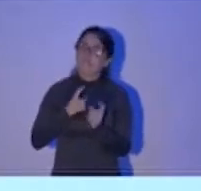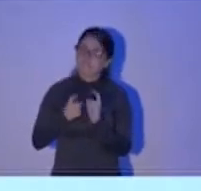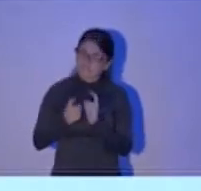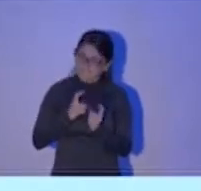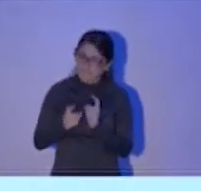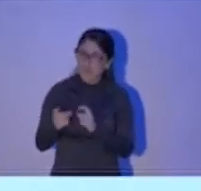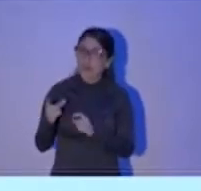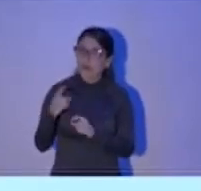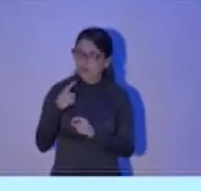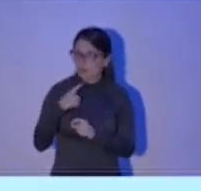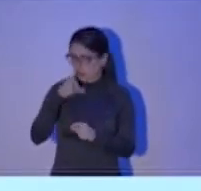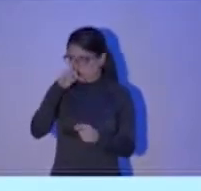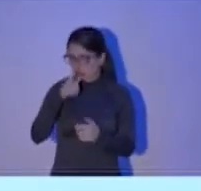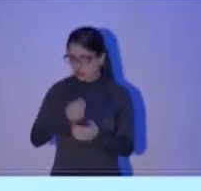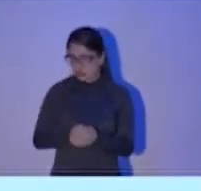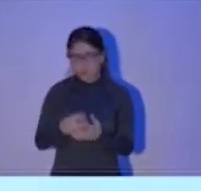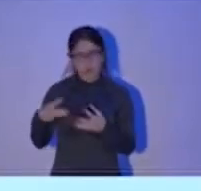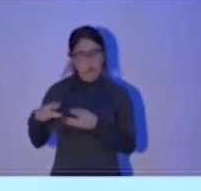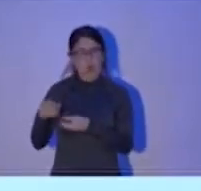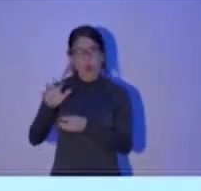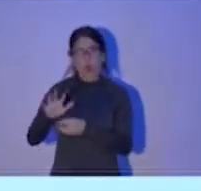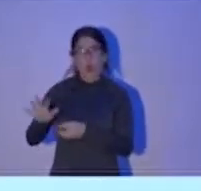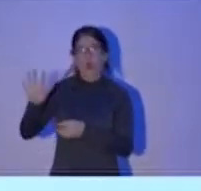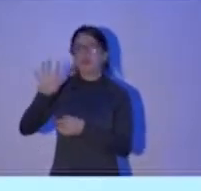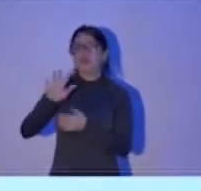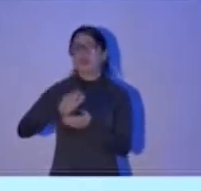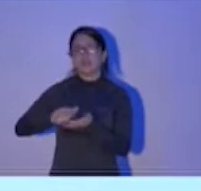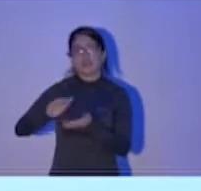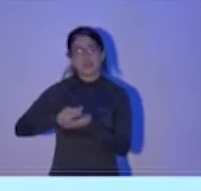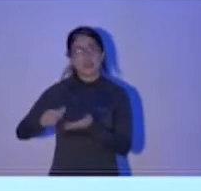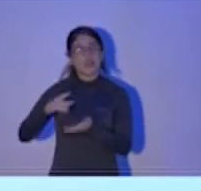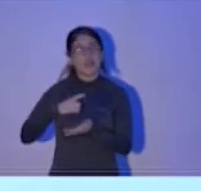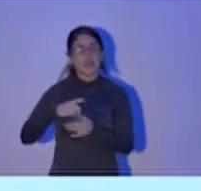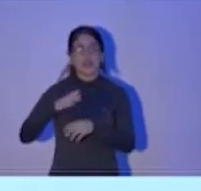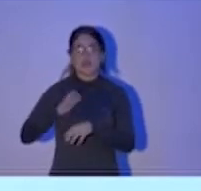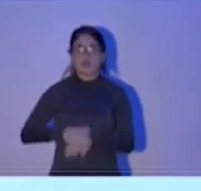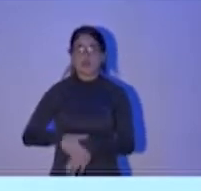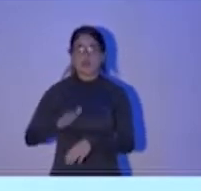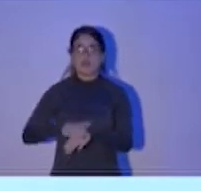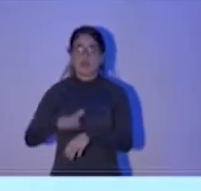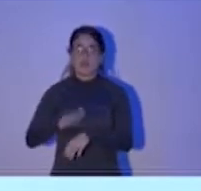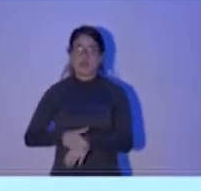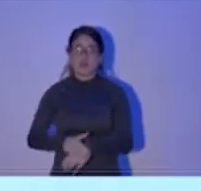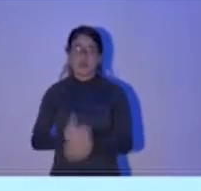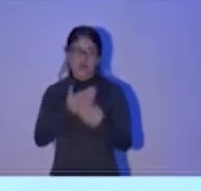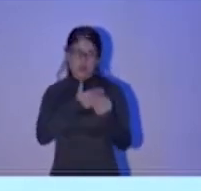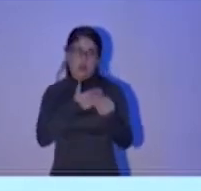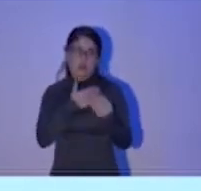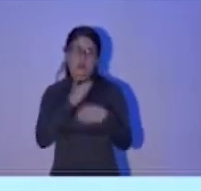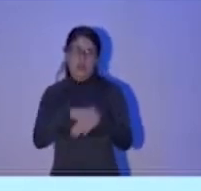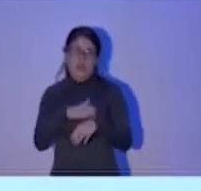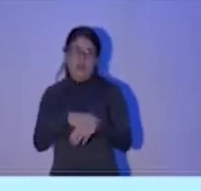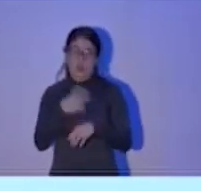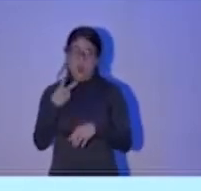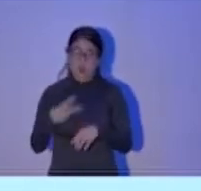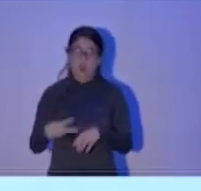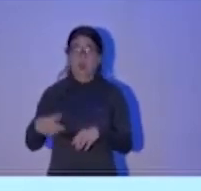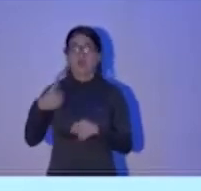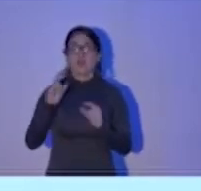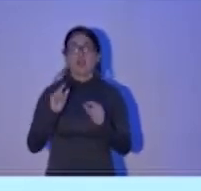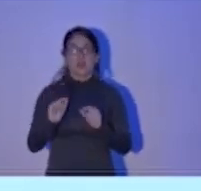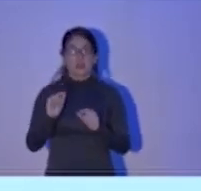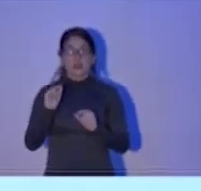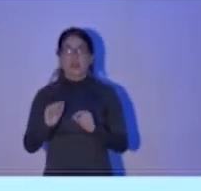Todos os secretários têm uma tarefa para 2 semanas que virão agora, de buscar nos